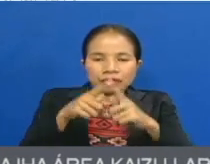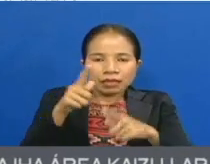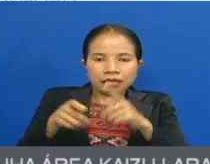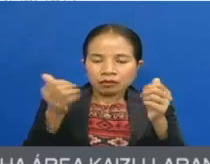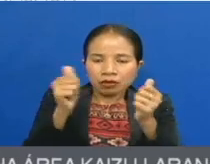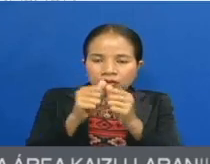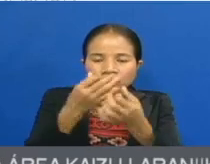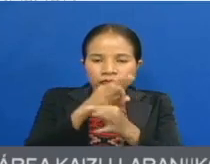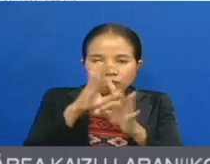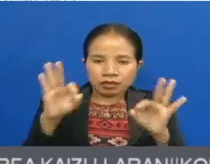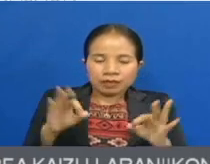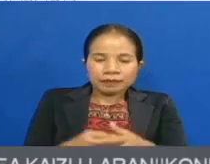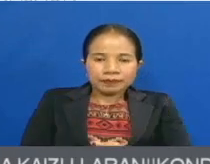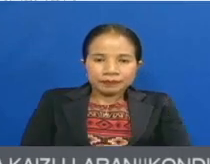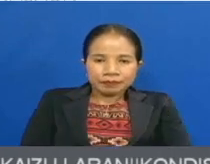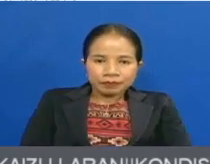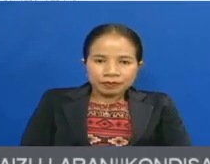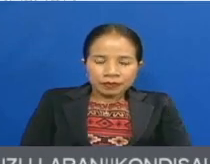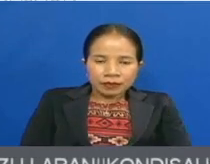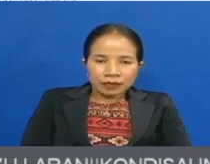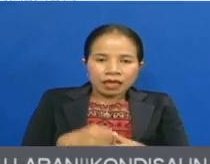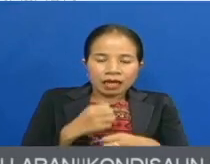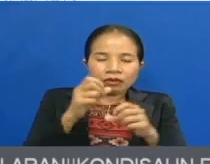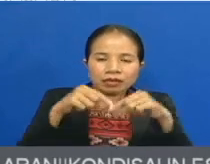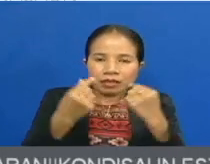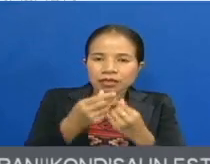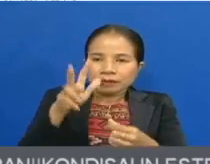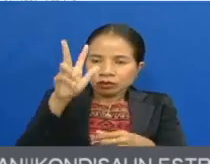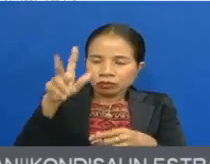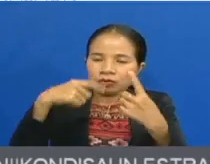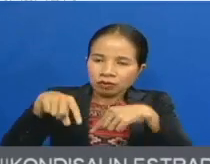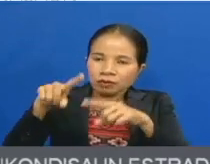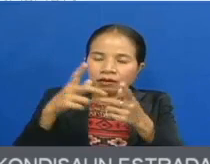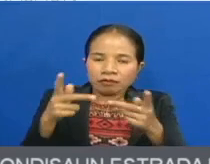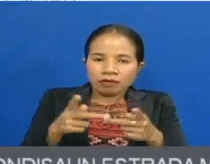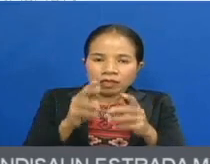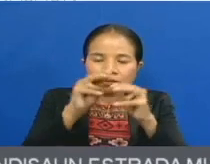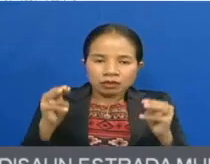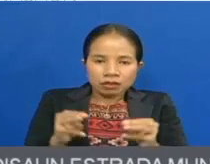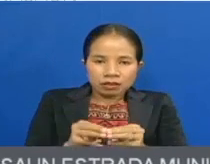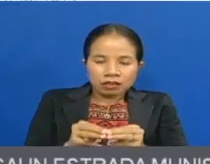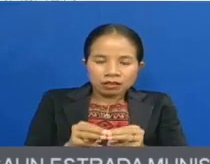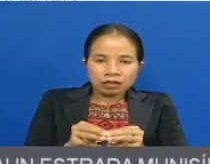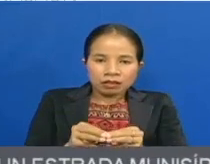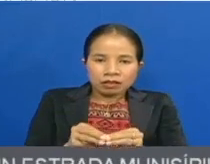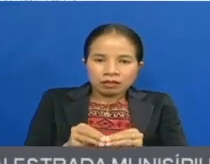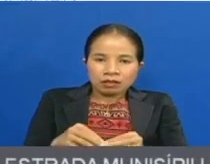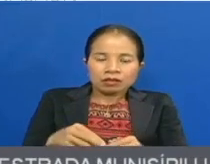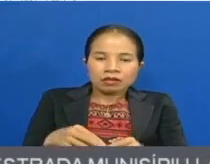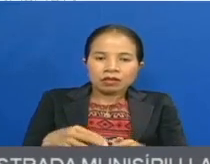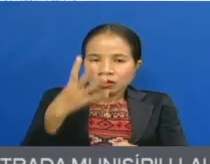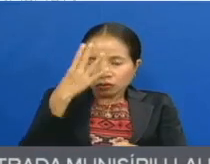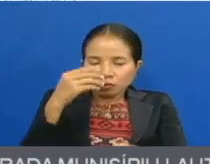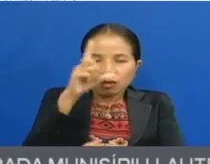RDTL gratuita para cidadão Sira. Forma a equipa tolo para depois turno direita para o município, para Toba, Loran San